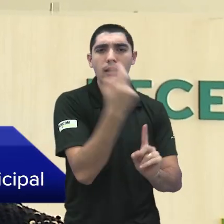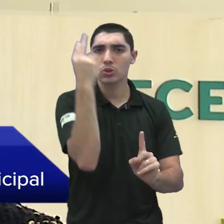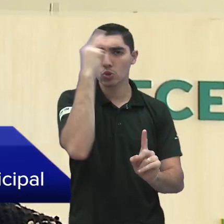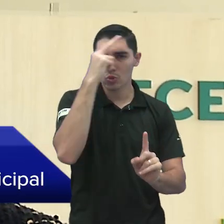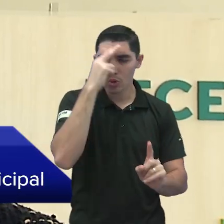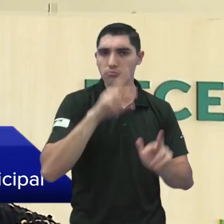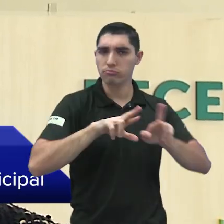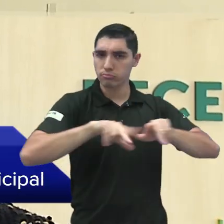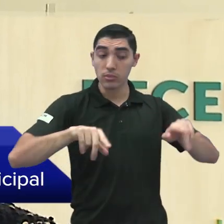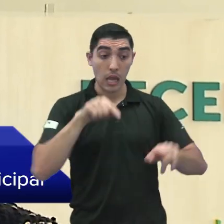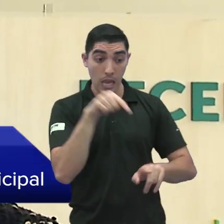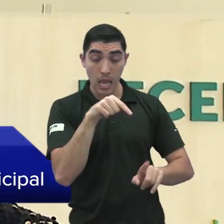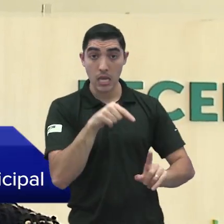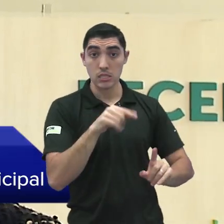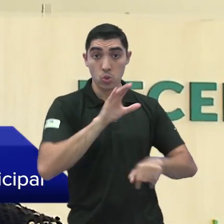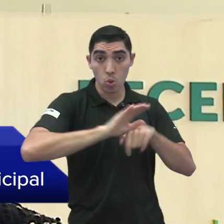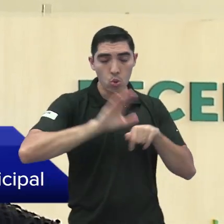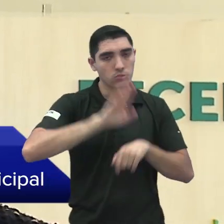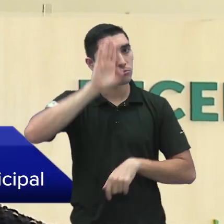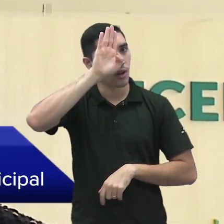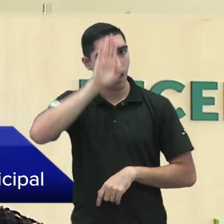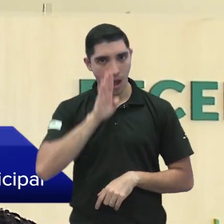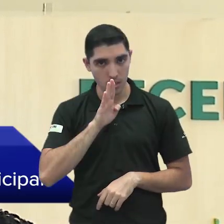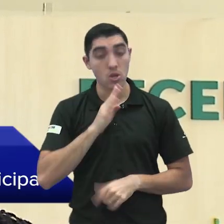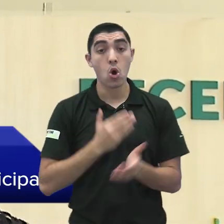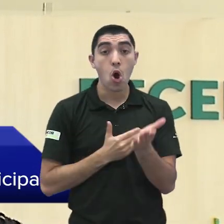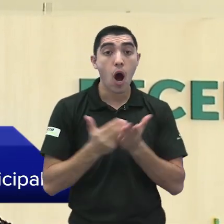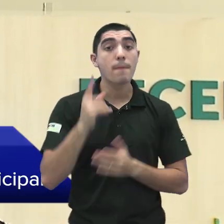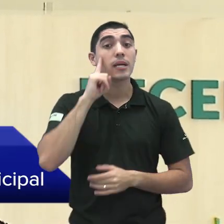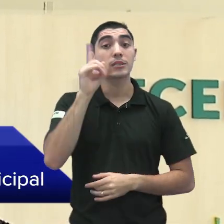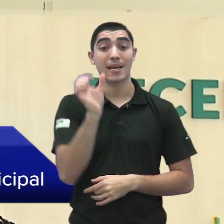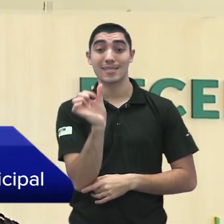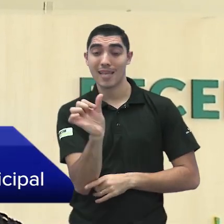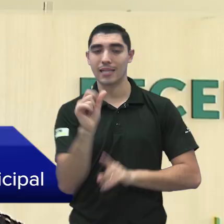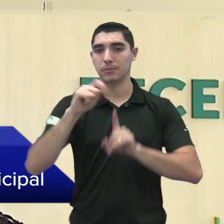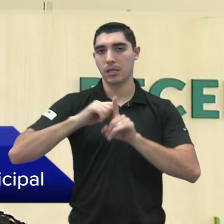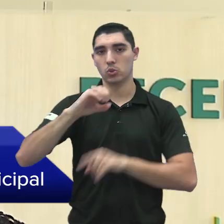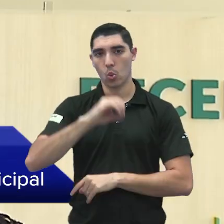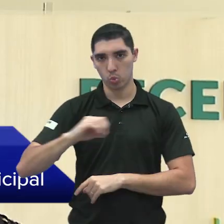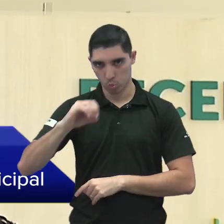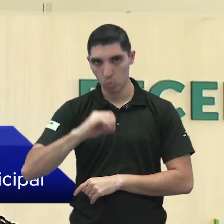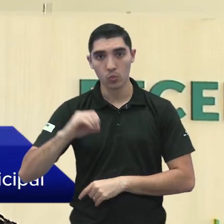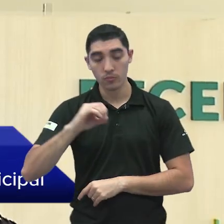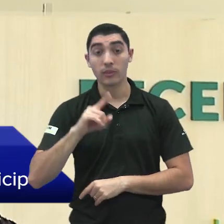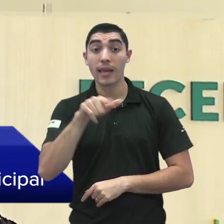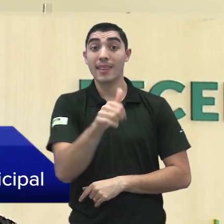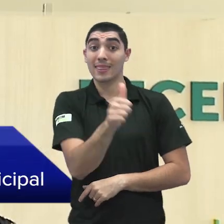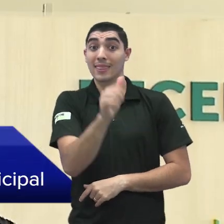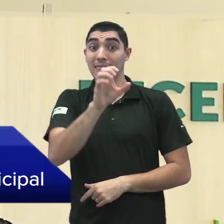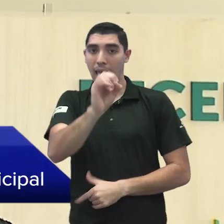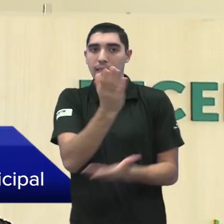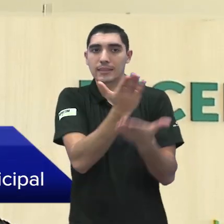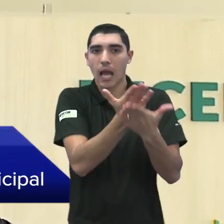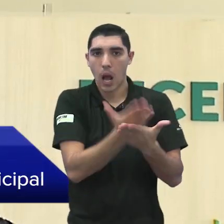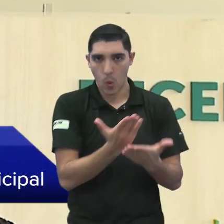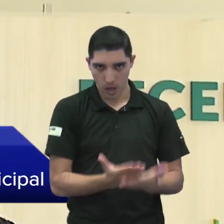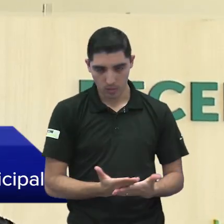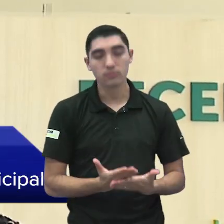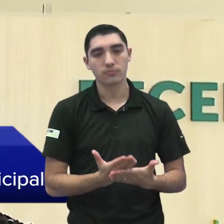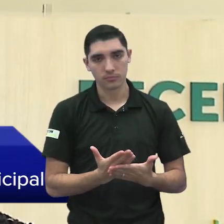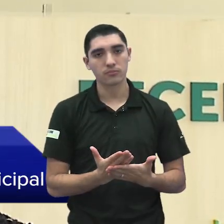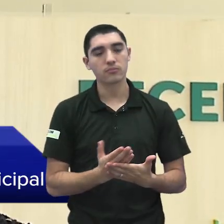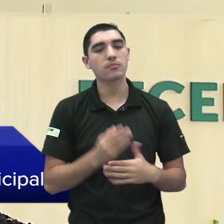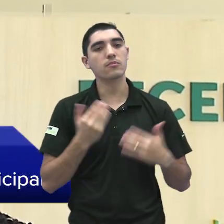convidada a participar desse curso que é totalmente gratuito, que começa no dia 6 de outubro. São 10 encontros e